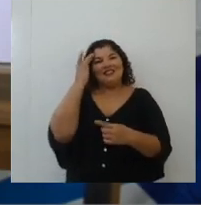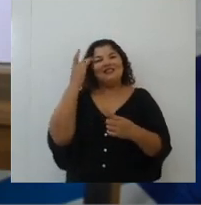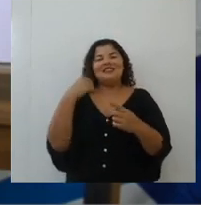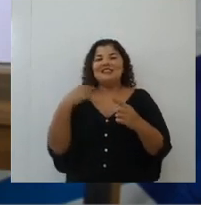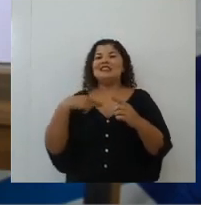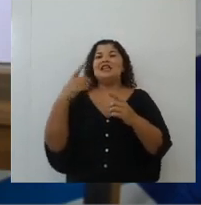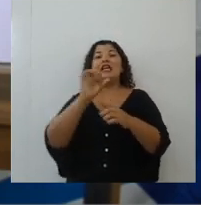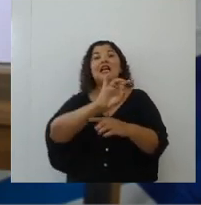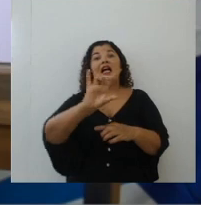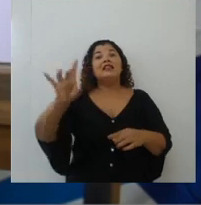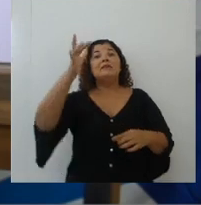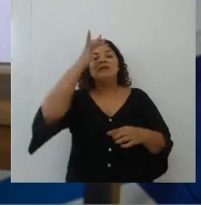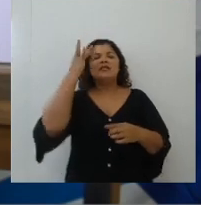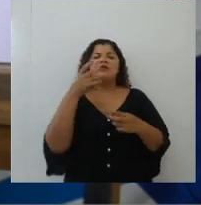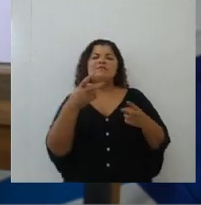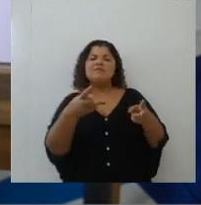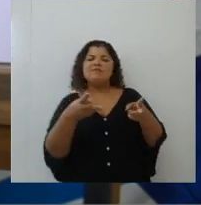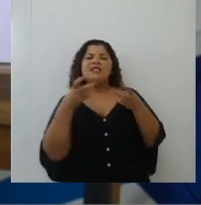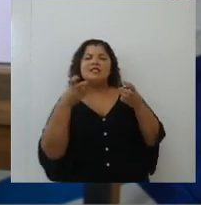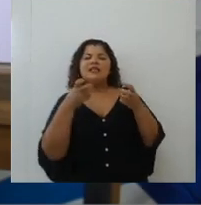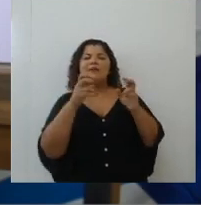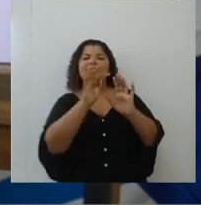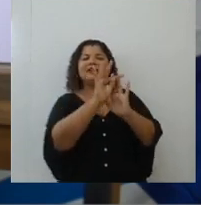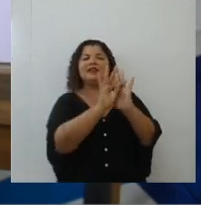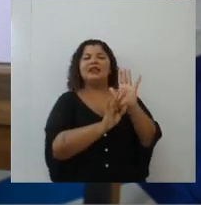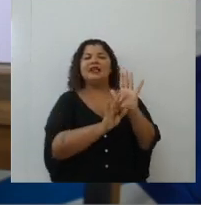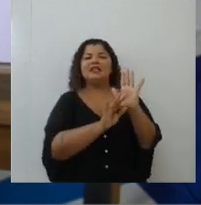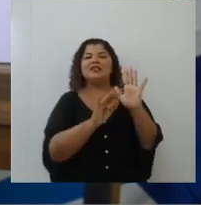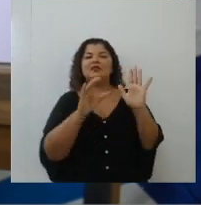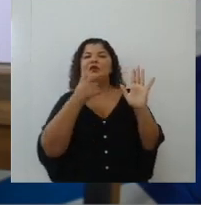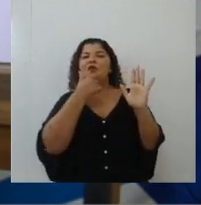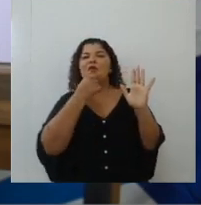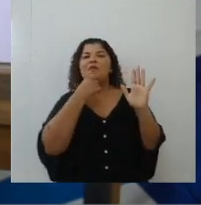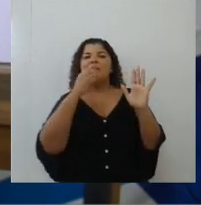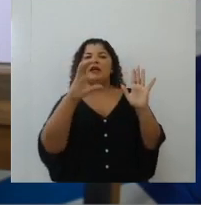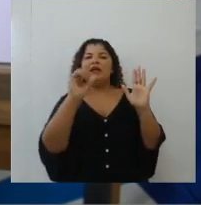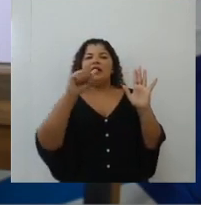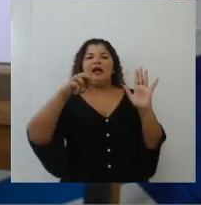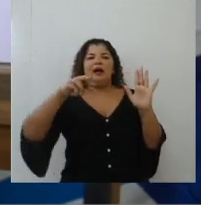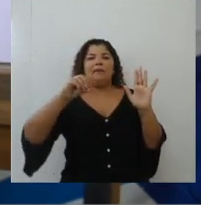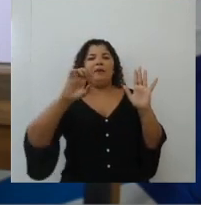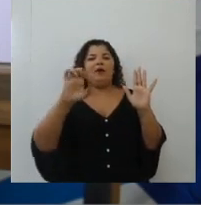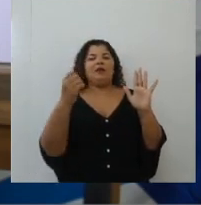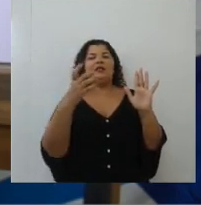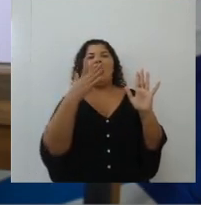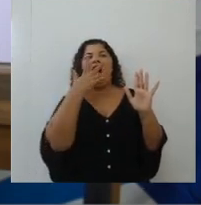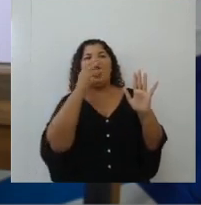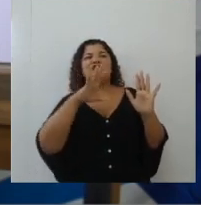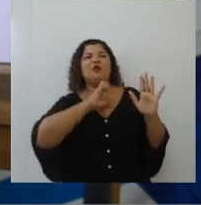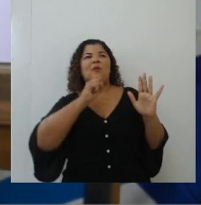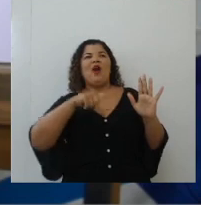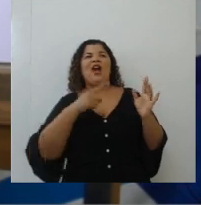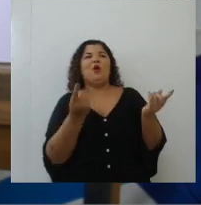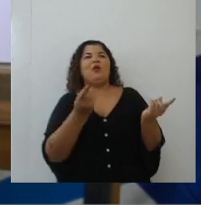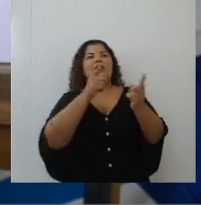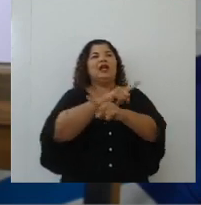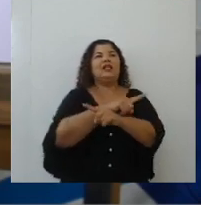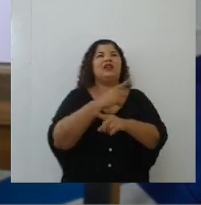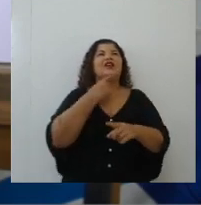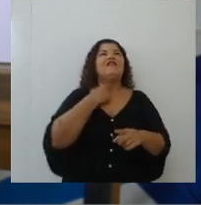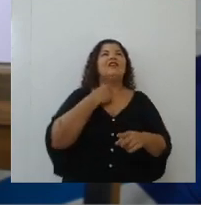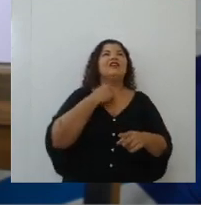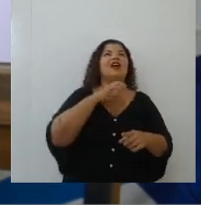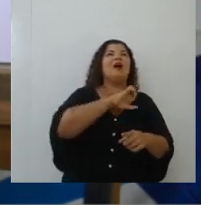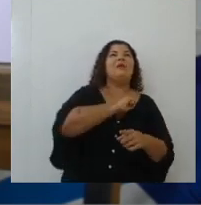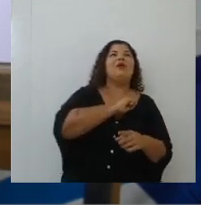texto, cada um na sua subjetividade, a gente vai ver, né? O Camões acha o amor um sentimento contraditório. Uma hora você quer, uma hora você não quer, né? Uma hora você